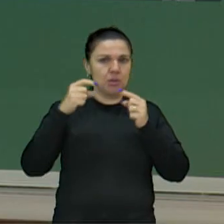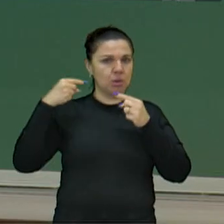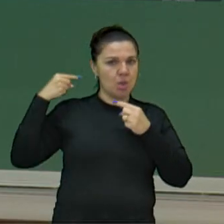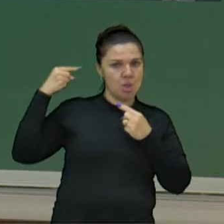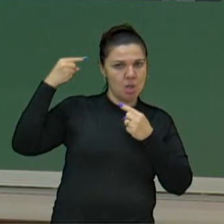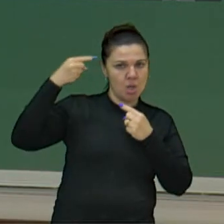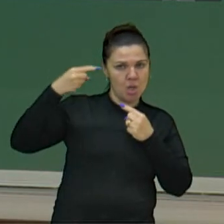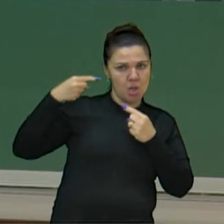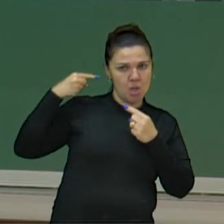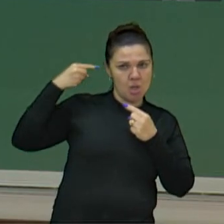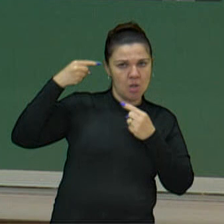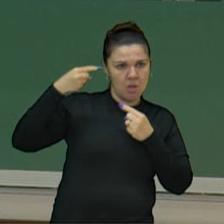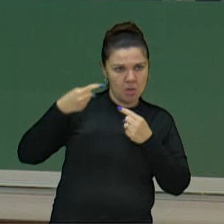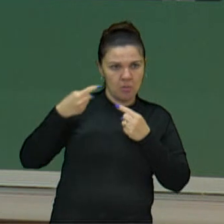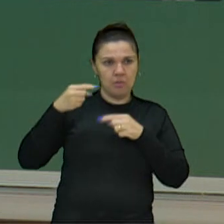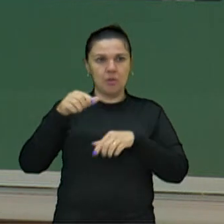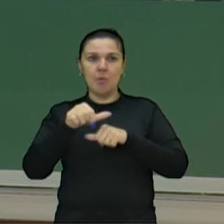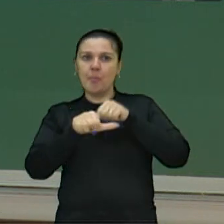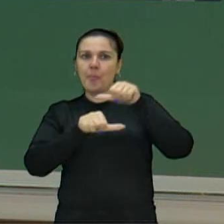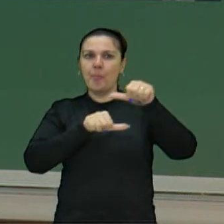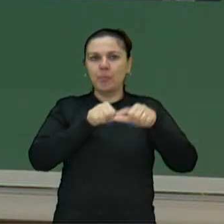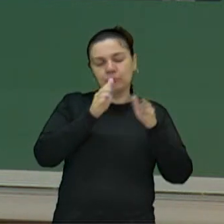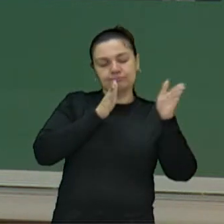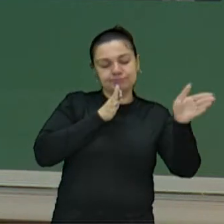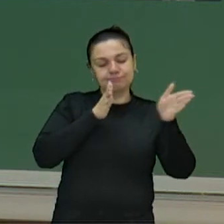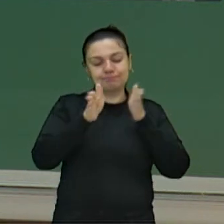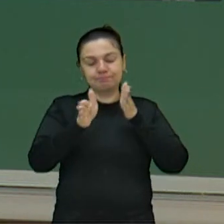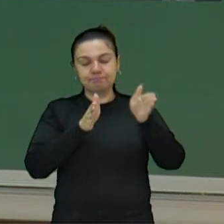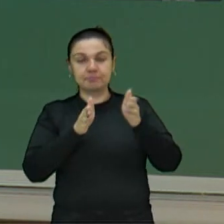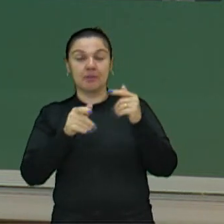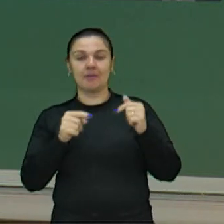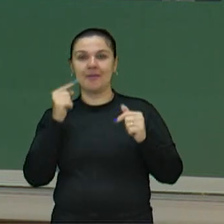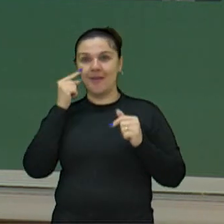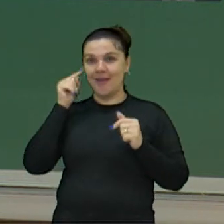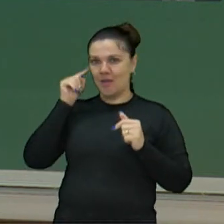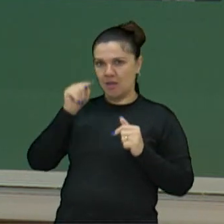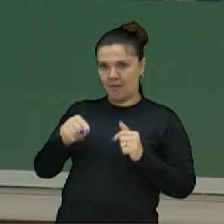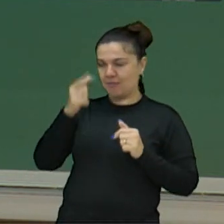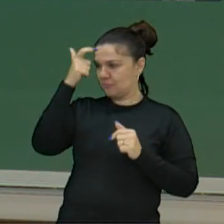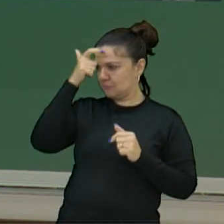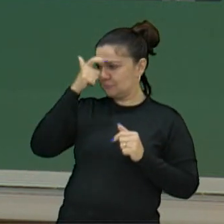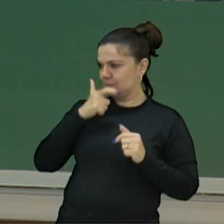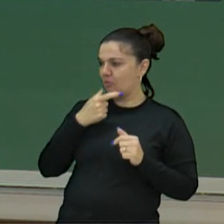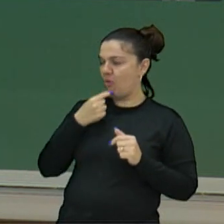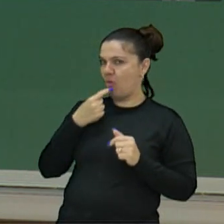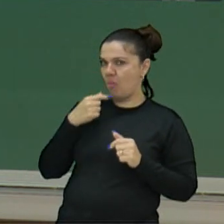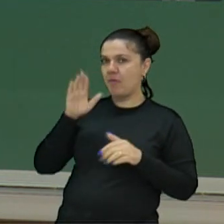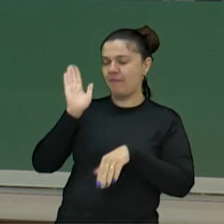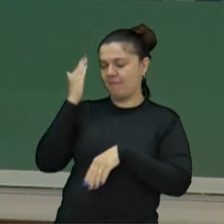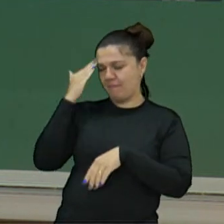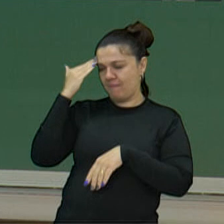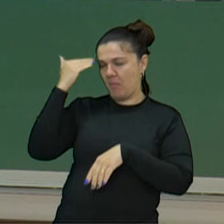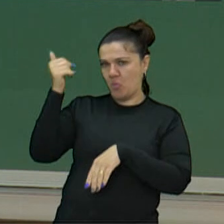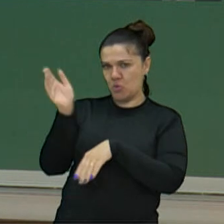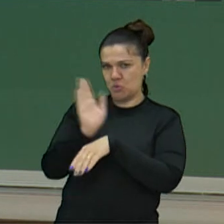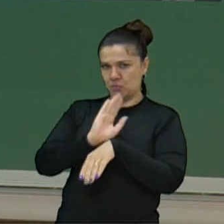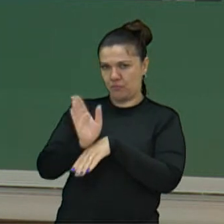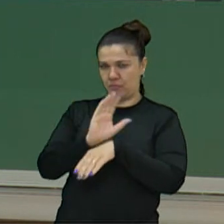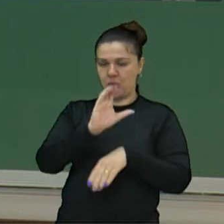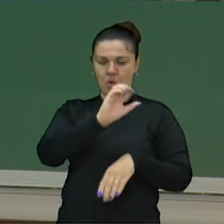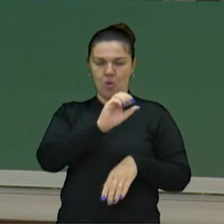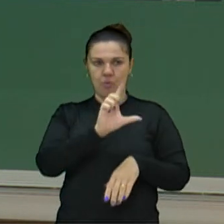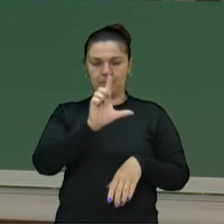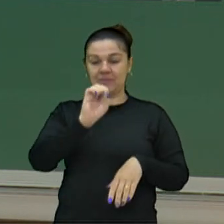loucura variou no decorrer dos epistemas. Então aqui a gente tem essa imagem de um personagem do filme Iluminado,